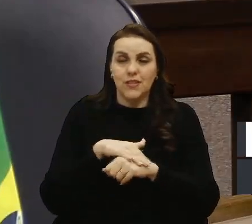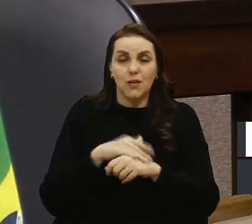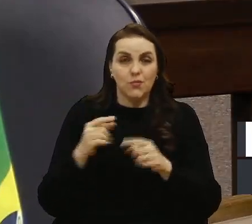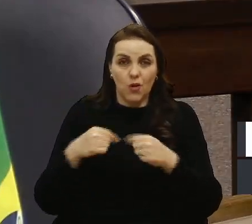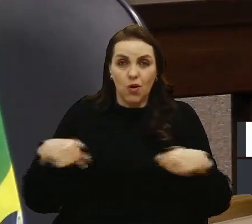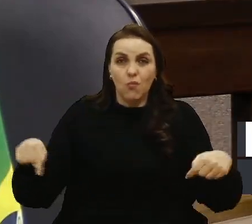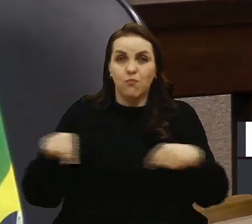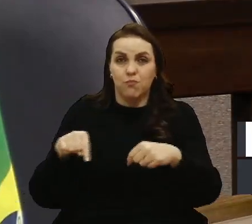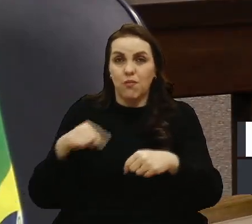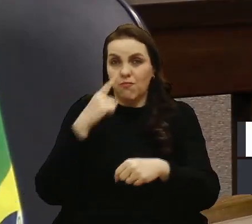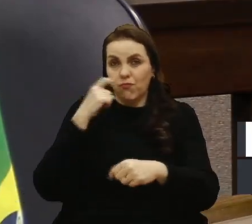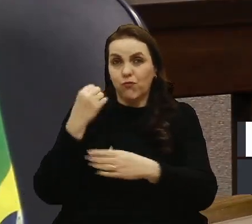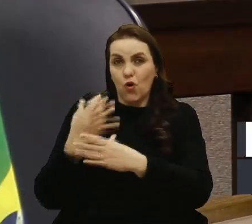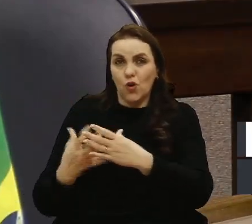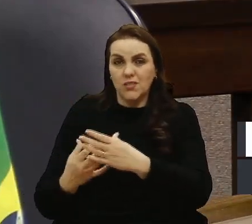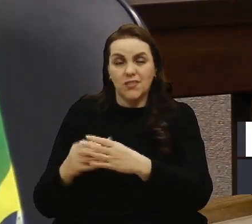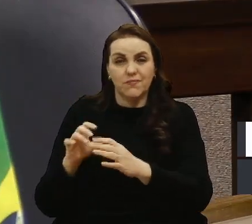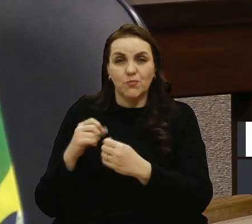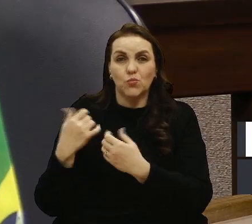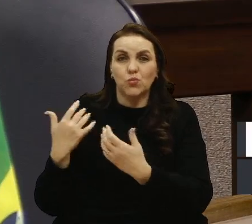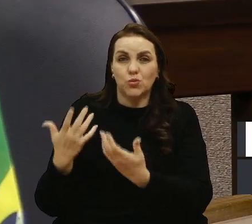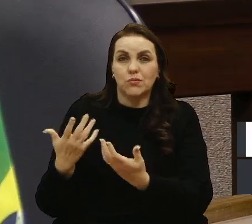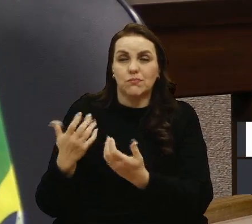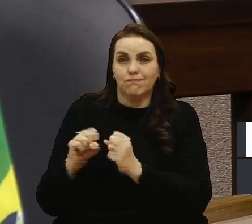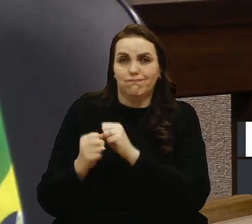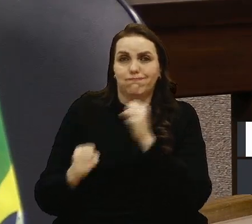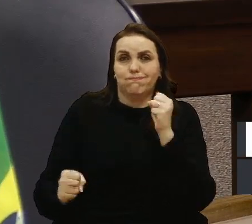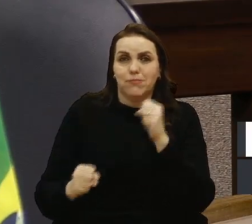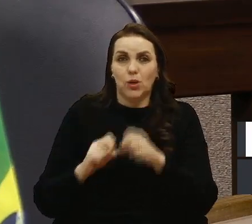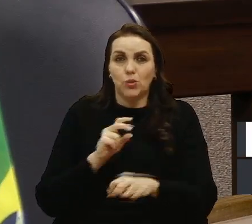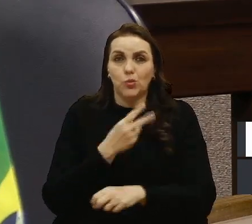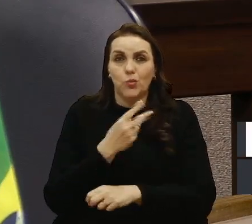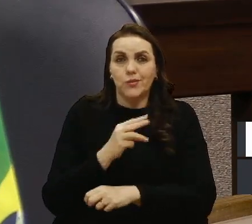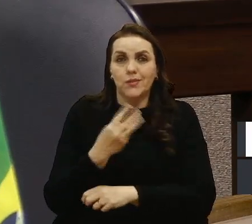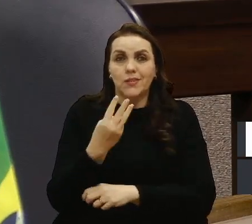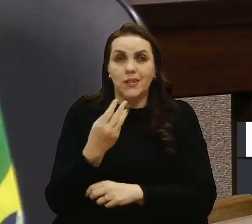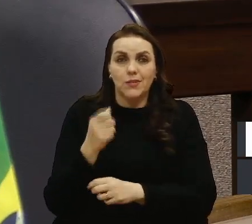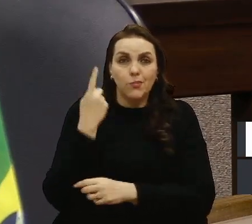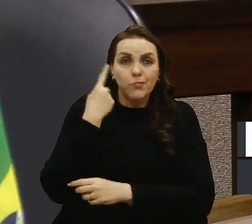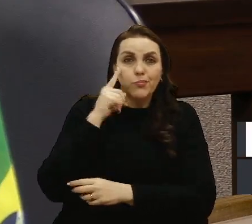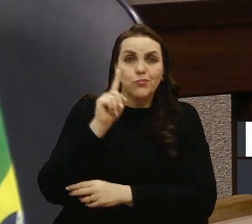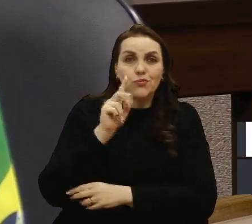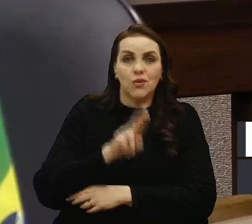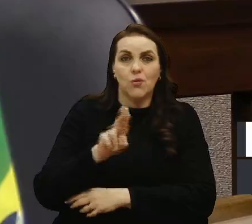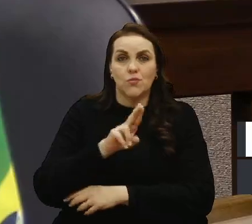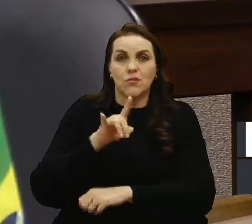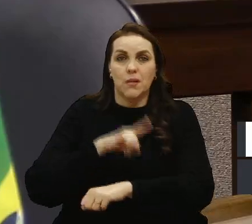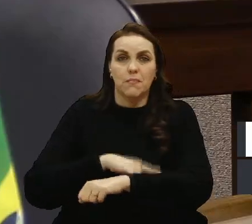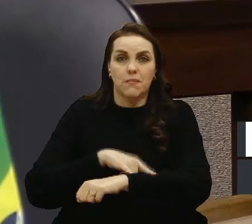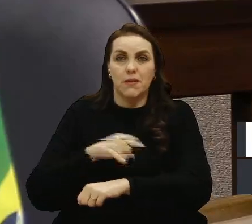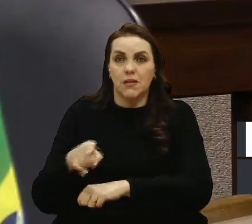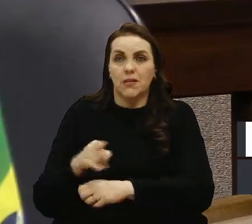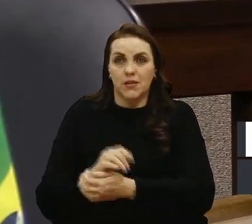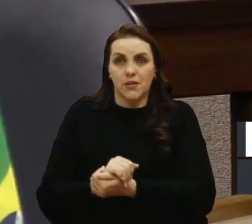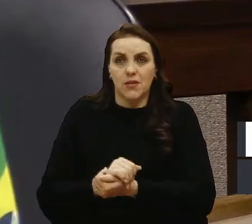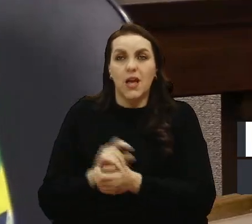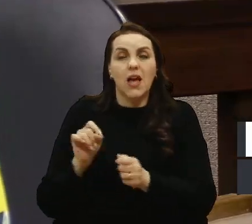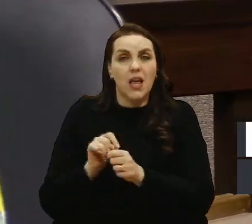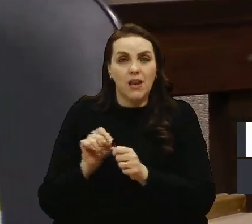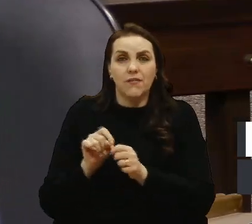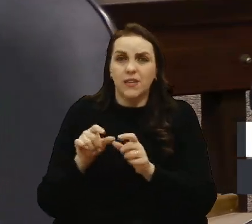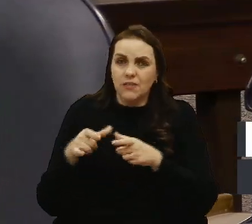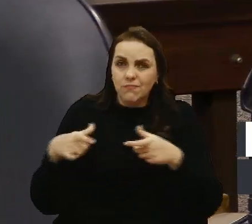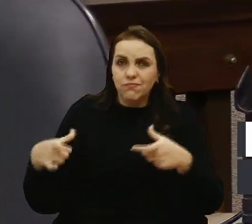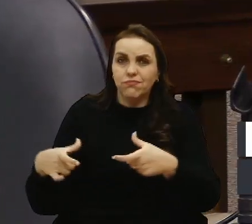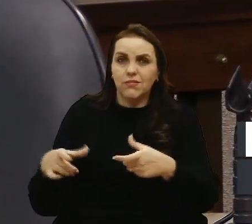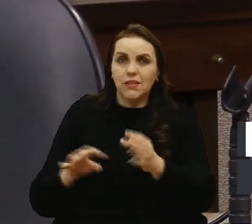gigantesca, que lá vai ter 2 a 3 pessoas por dia que vão usar aquele banheiro. mas é uma fossa, ela fez uma fossinha, fez todo um